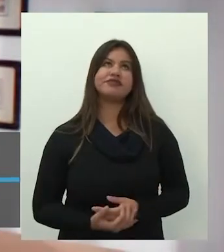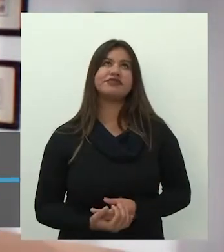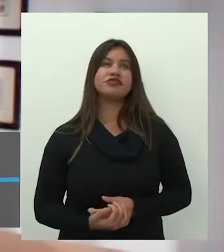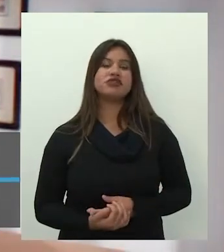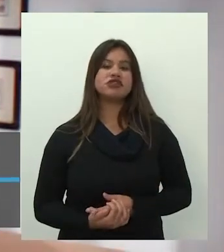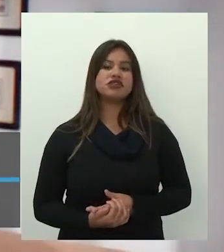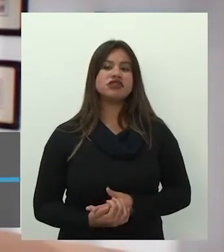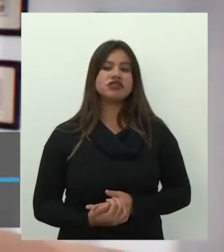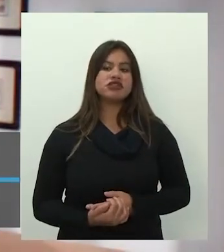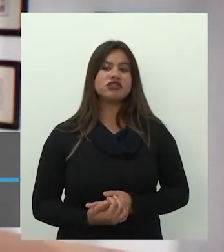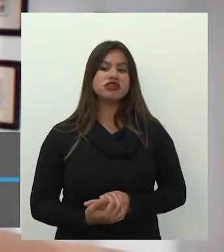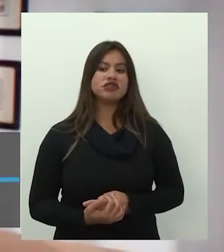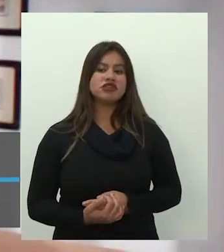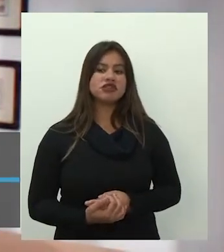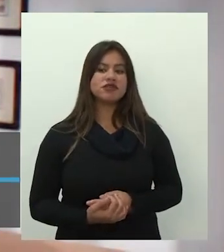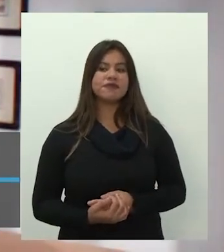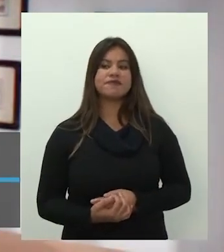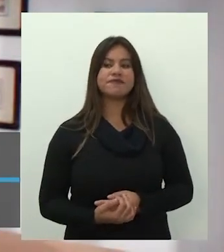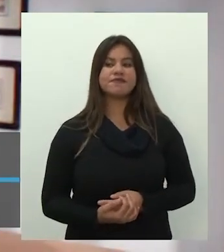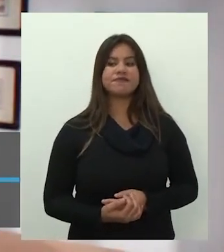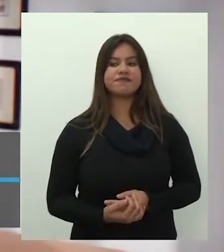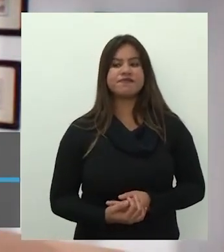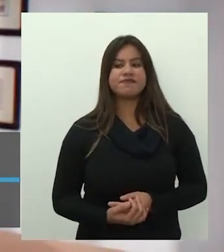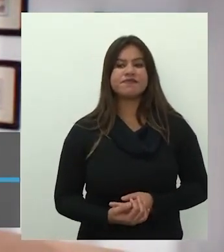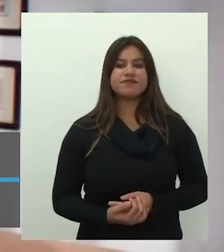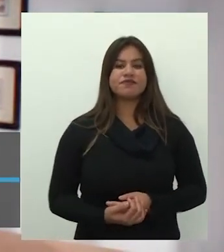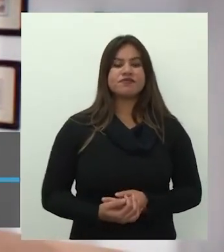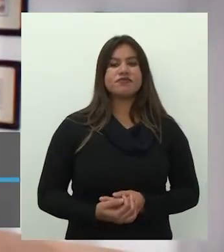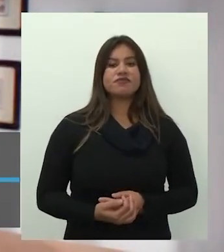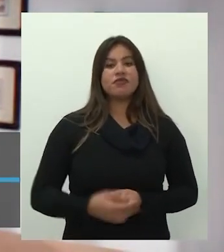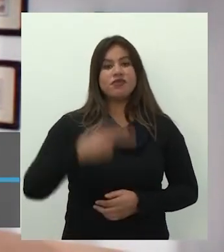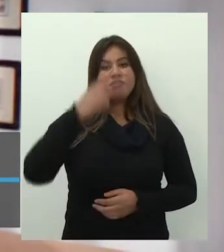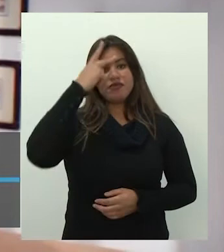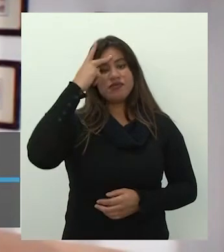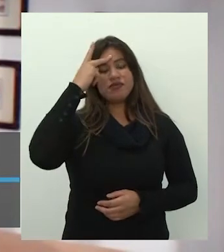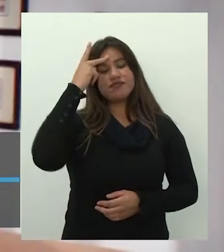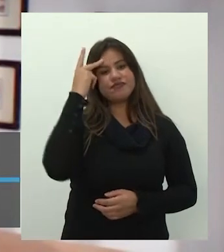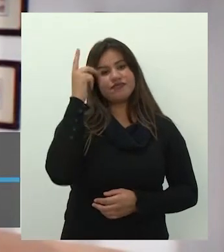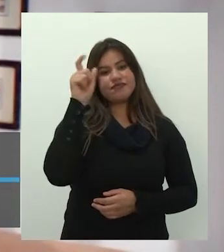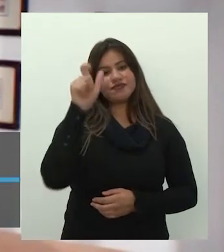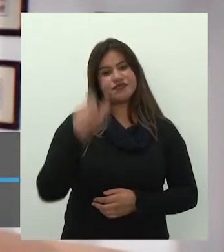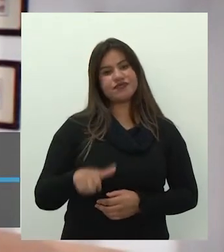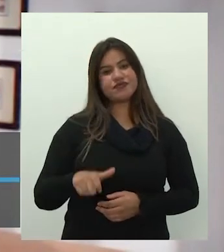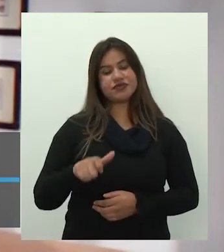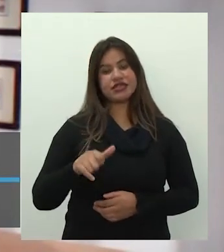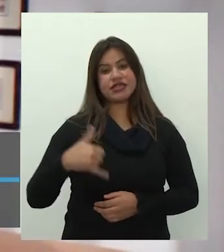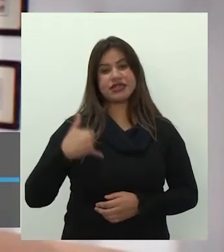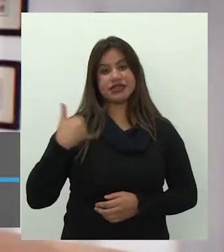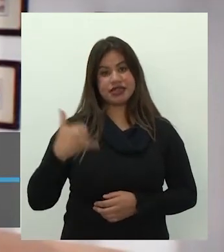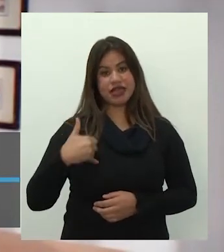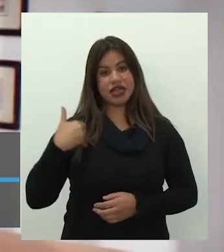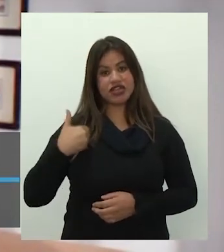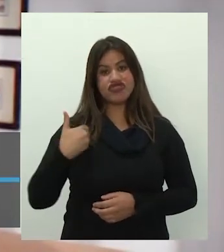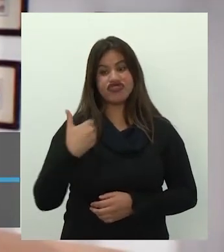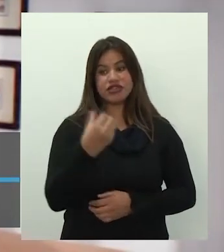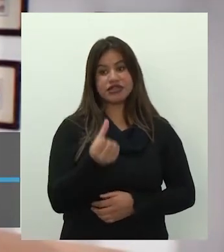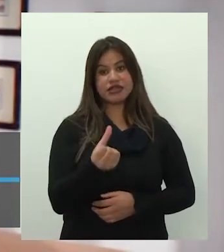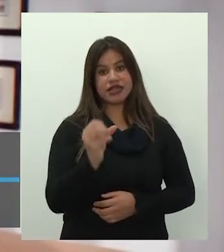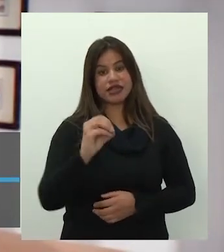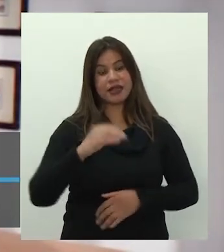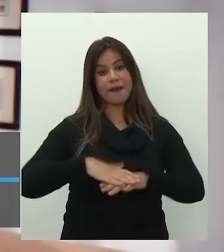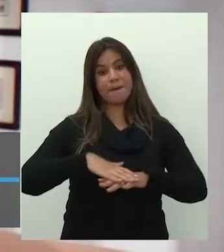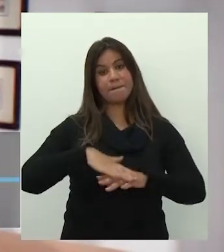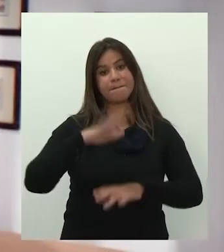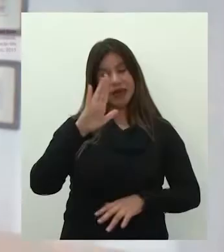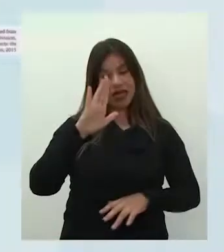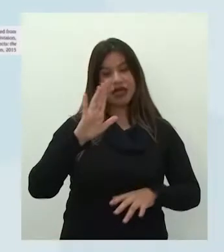pouquinho, nós chamamos de idoso, então, quem tem acima de 60 anos. Se puder mostrar